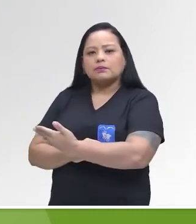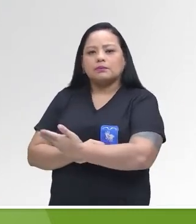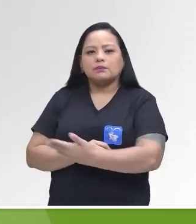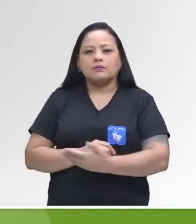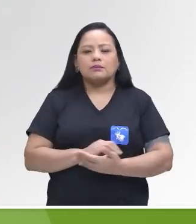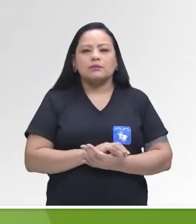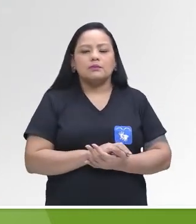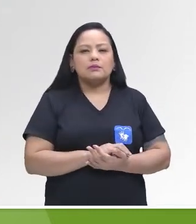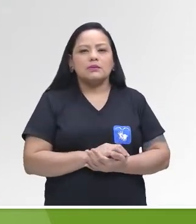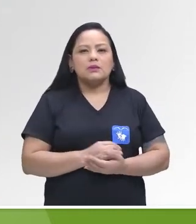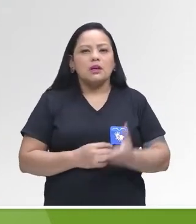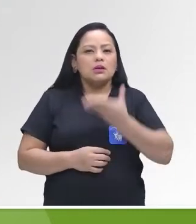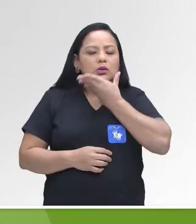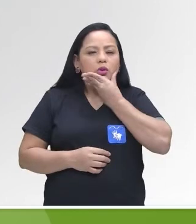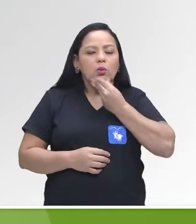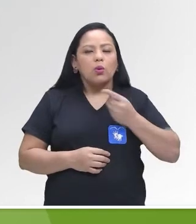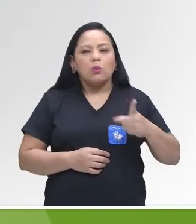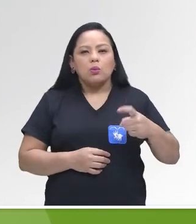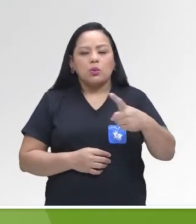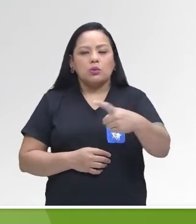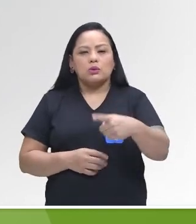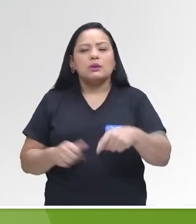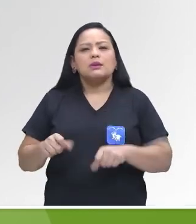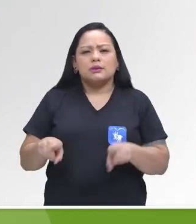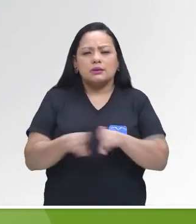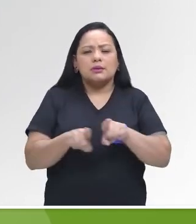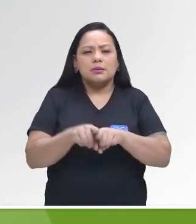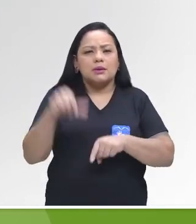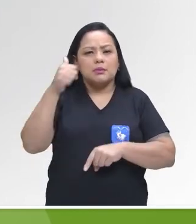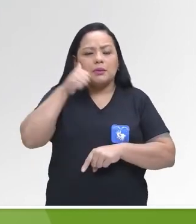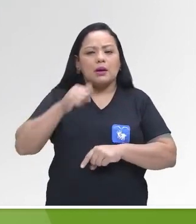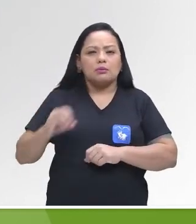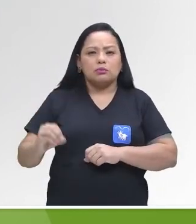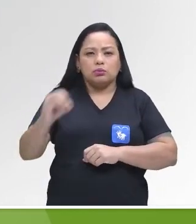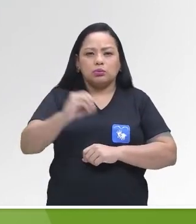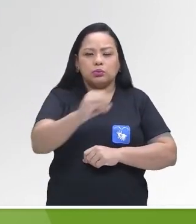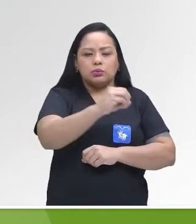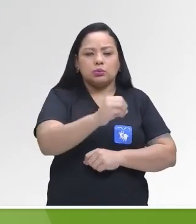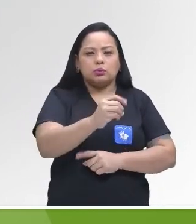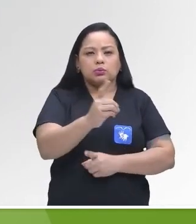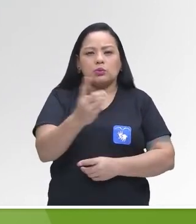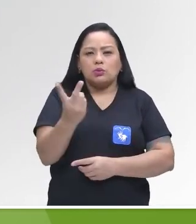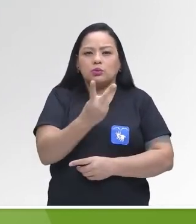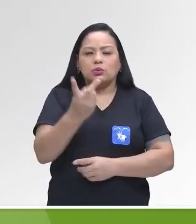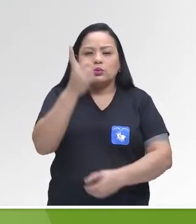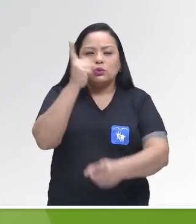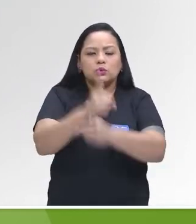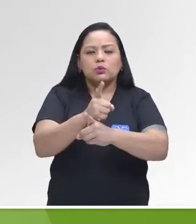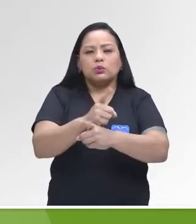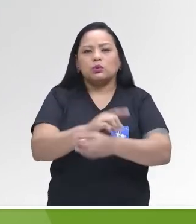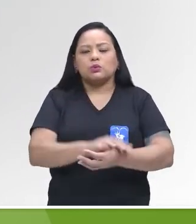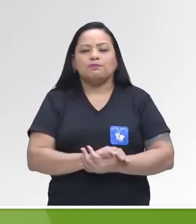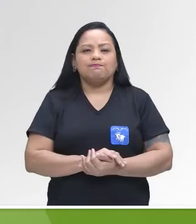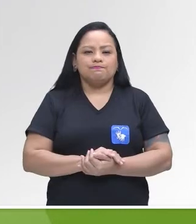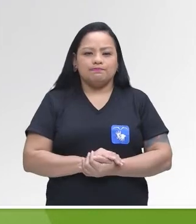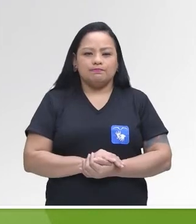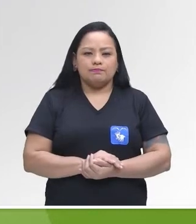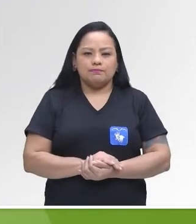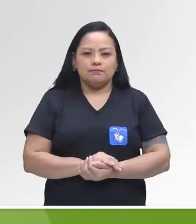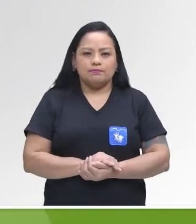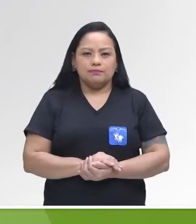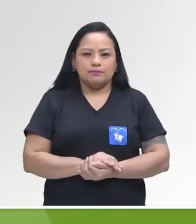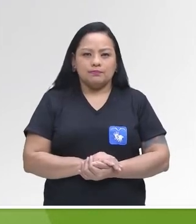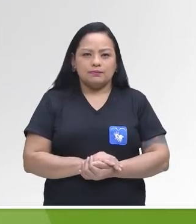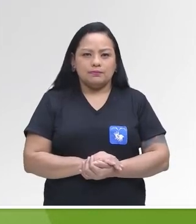dos espermatozoides e dos óvulos, tá? E aí acontece a fecundação quando há o encontro entre eles,